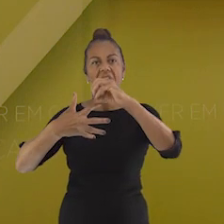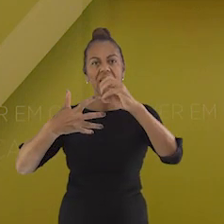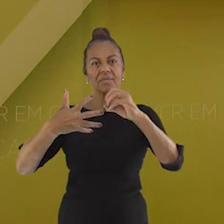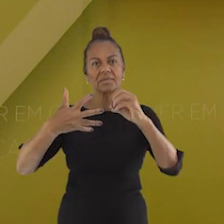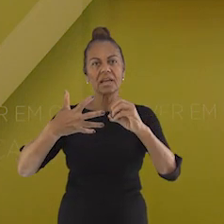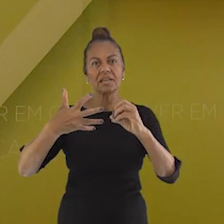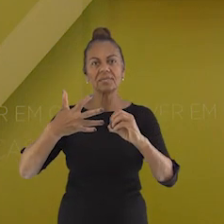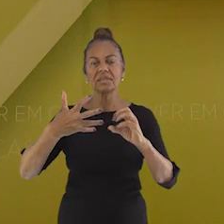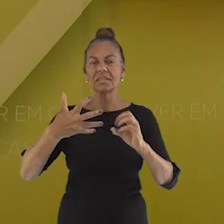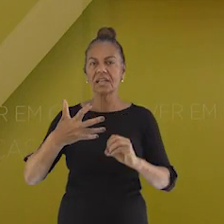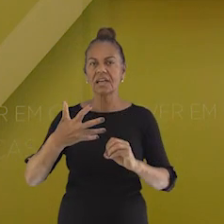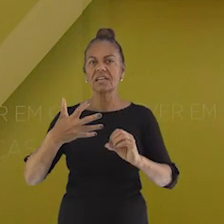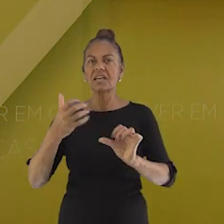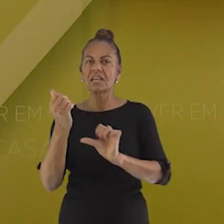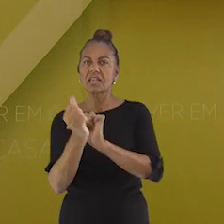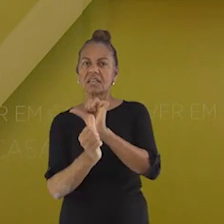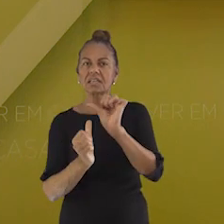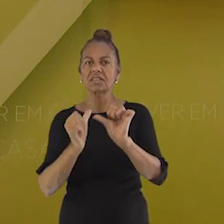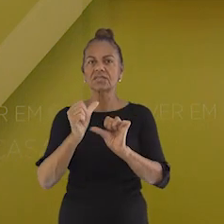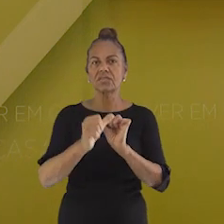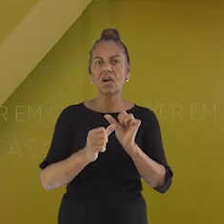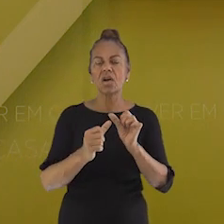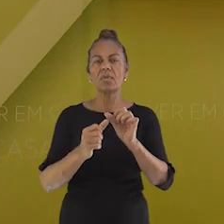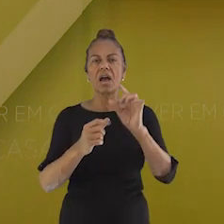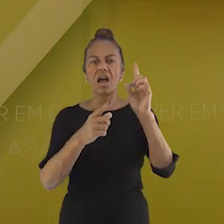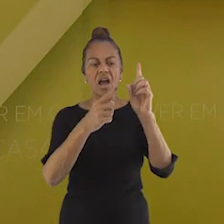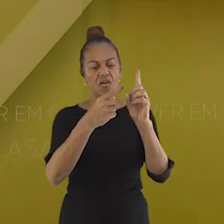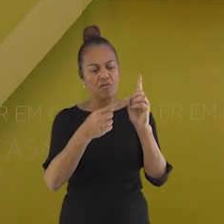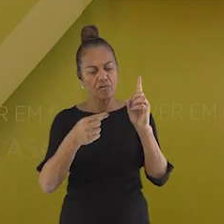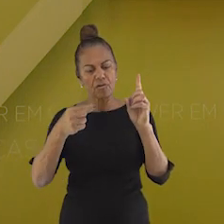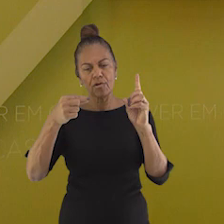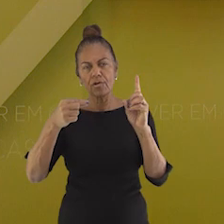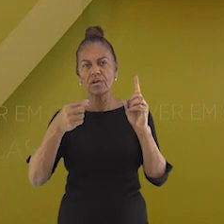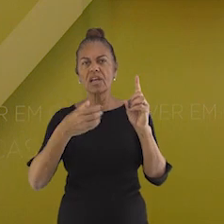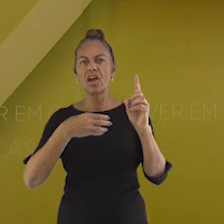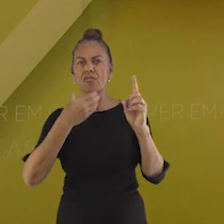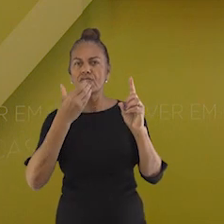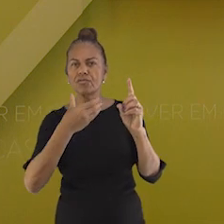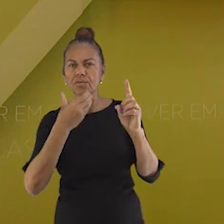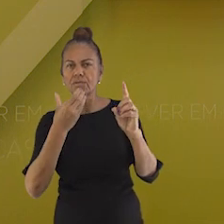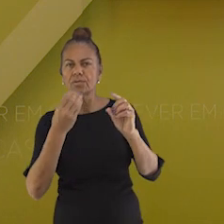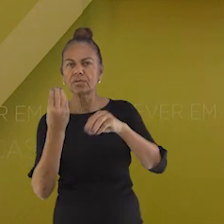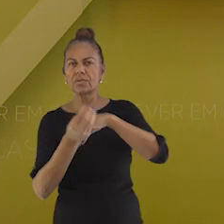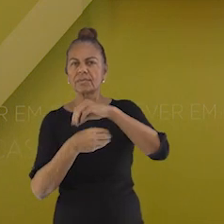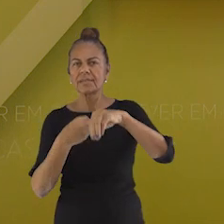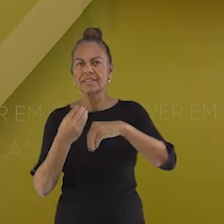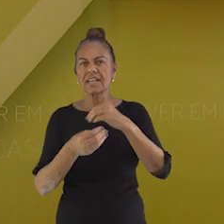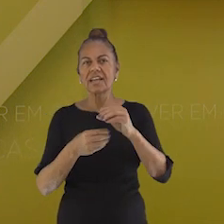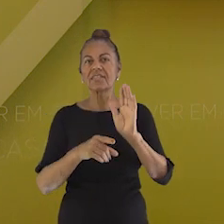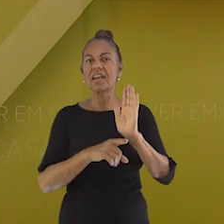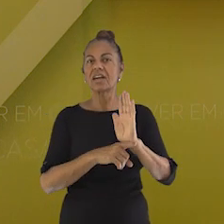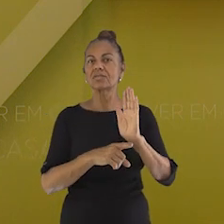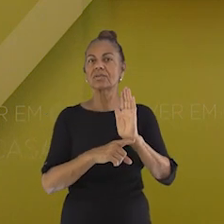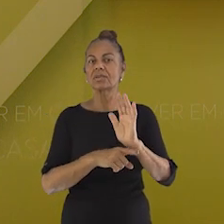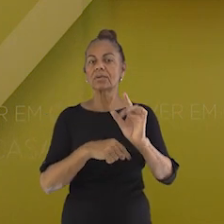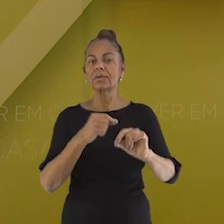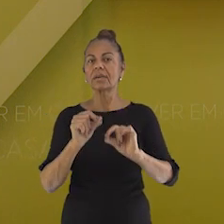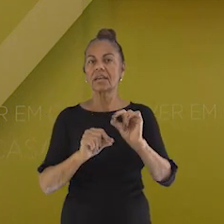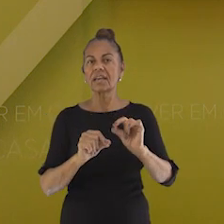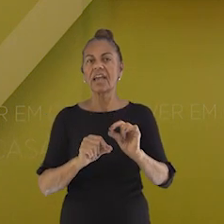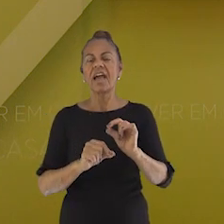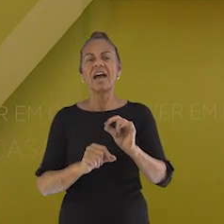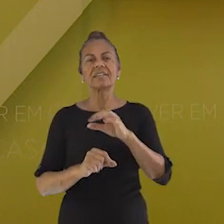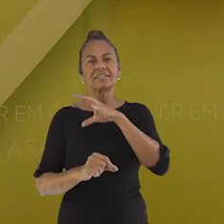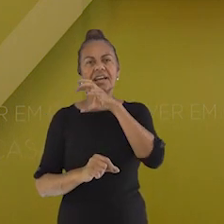ao se alimentarem transformam folhas e frutos em pedaços menores, que servirão de alimento